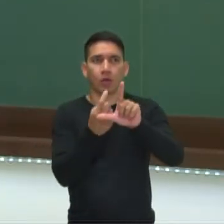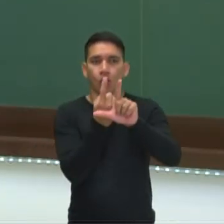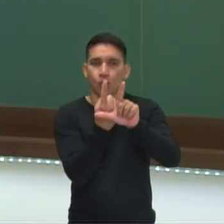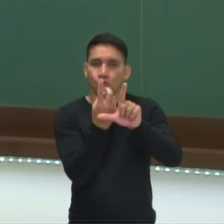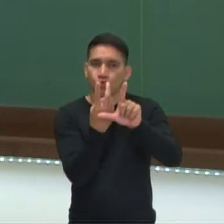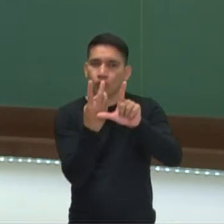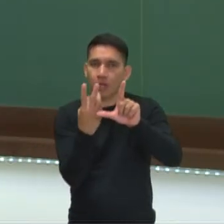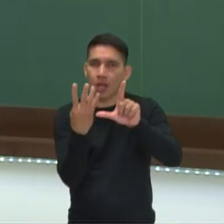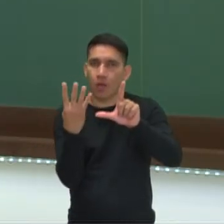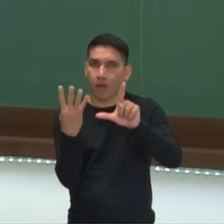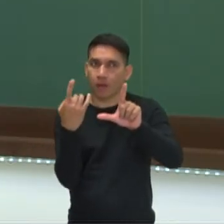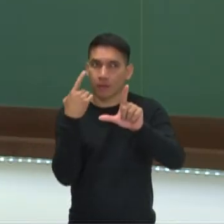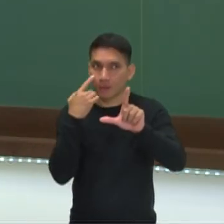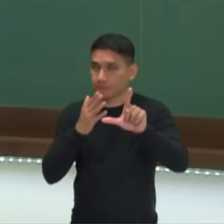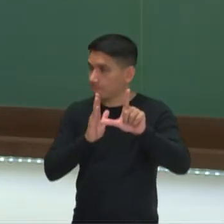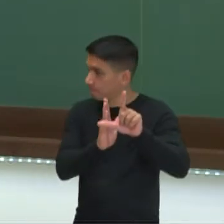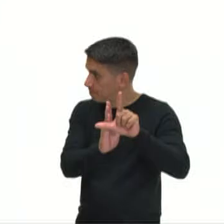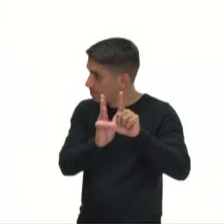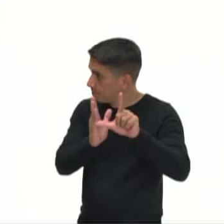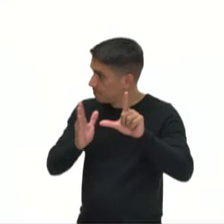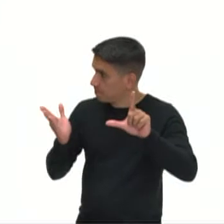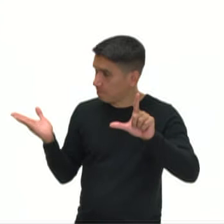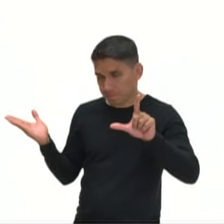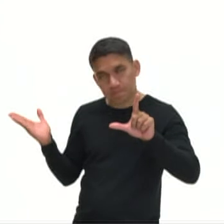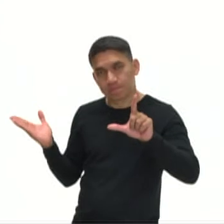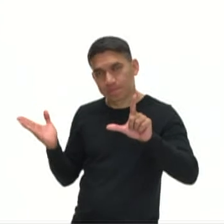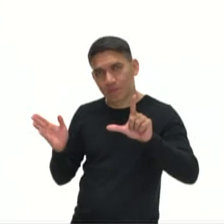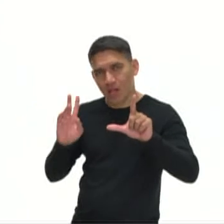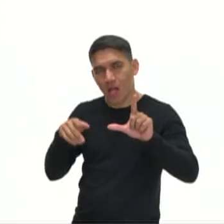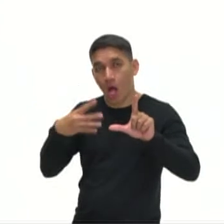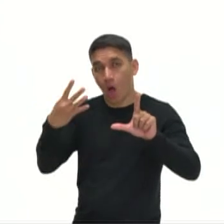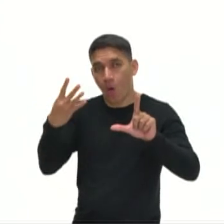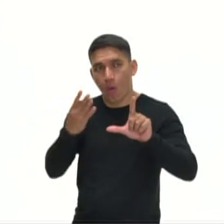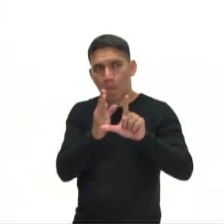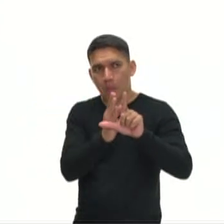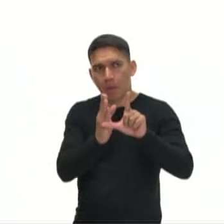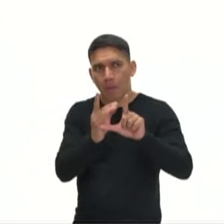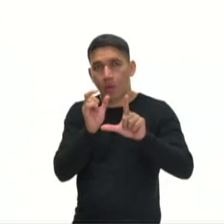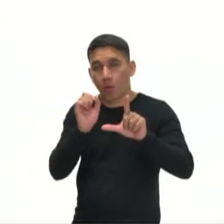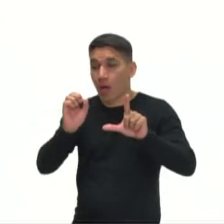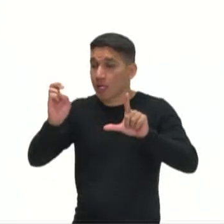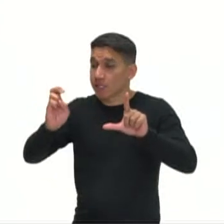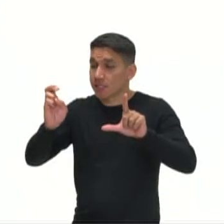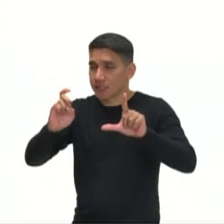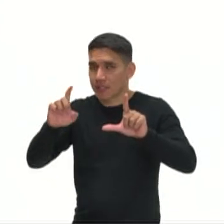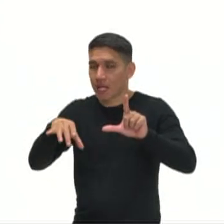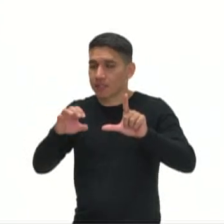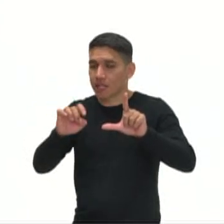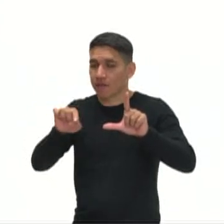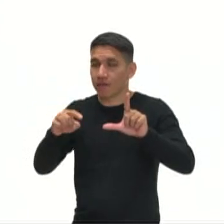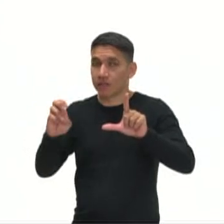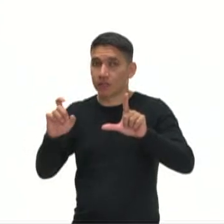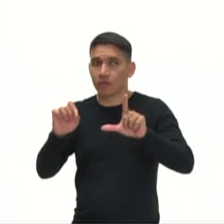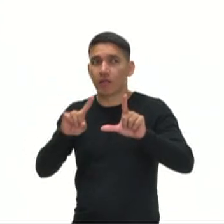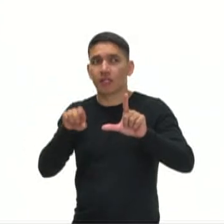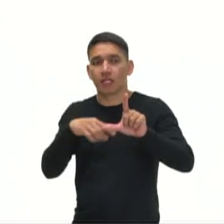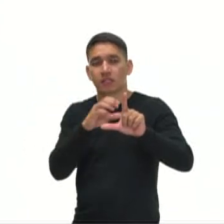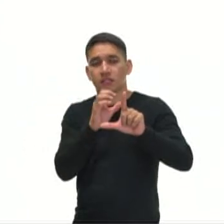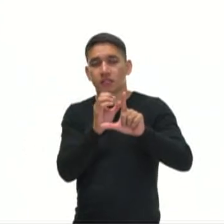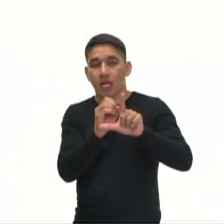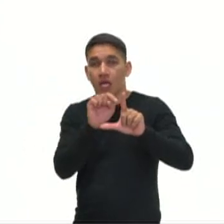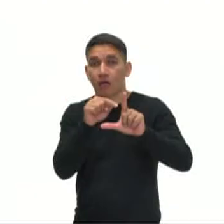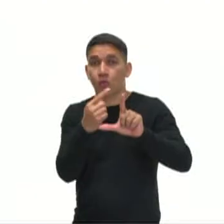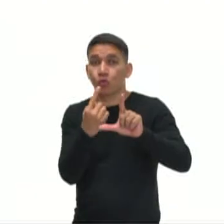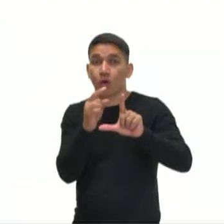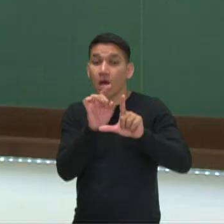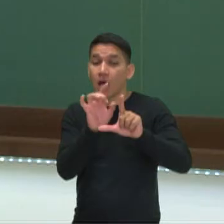2, 3, 4, né? Tá na 4ª divisão. Aqui é a 5ª, que é 0,5. Então é 0,1 para cada divisão. Então aqui é